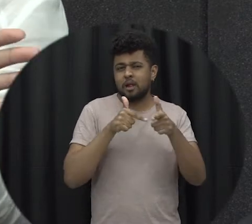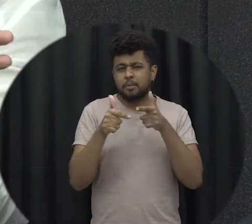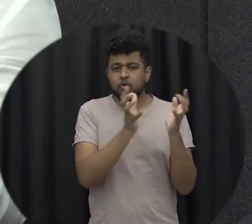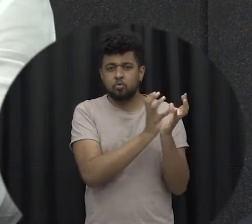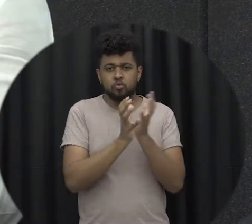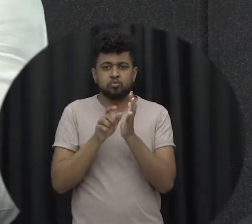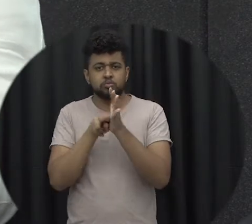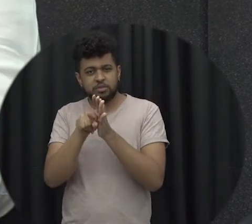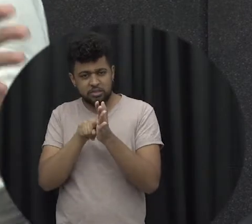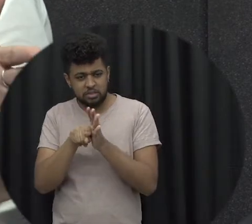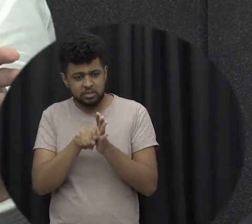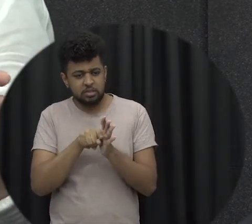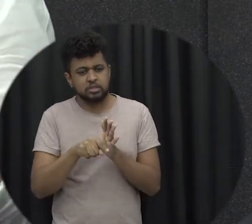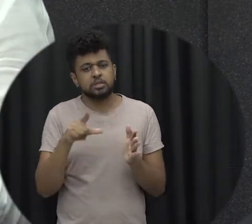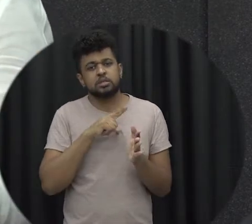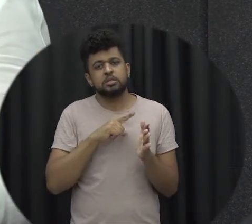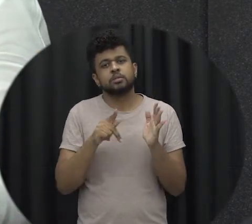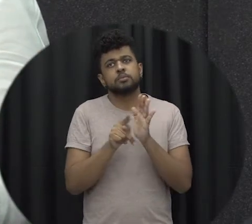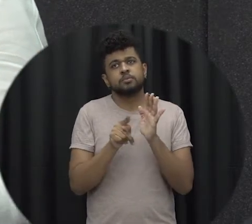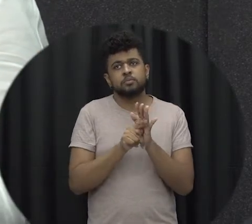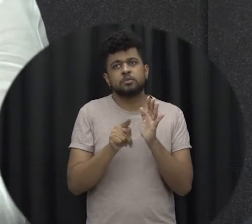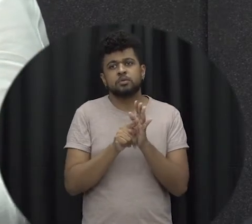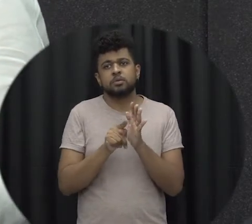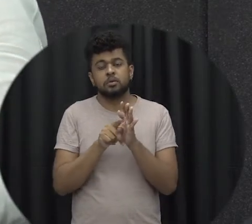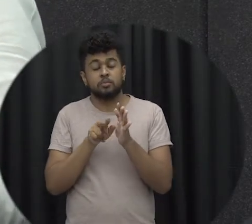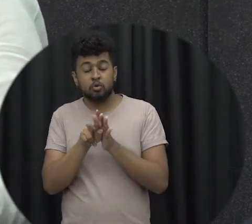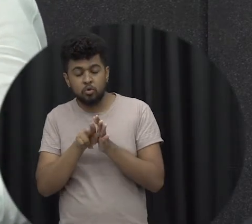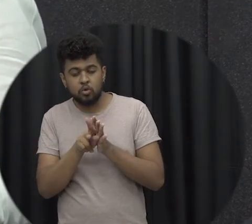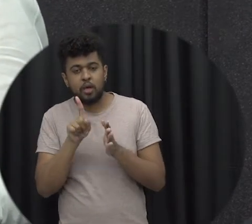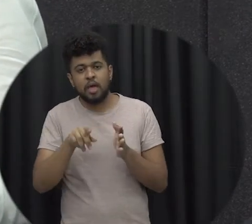sai um pouquinho da aplicação biotecnológica, que é a vertente